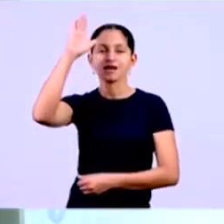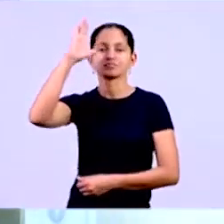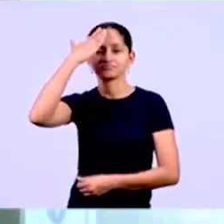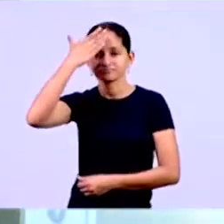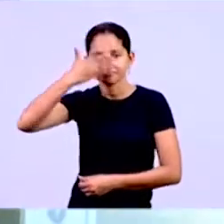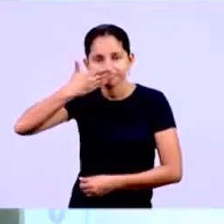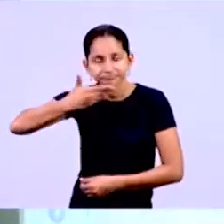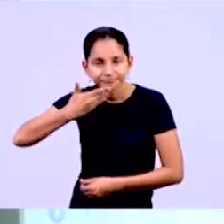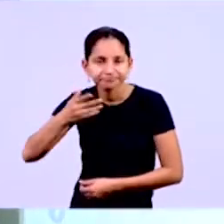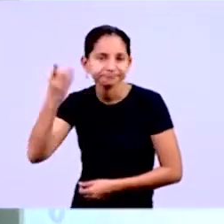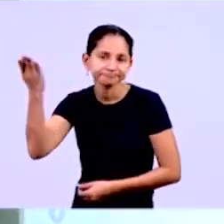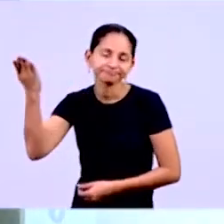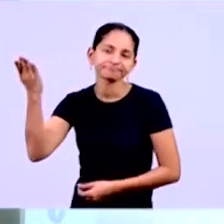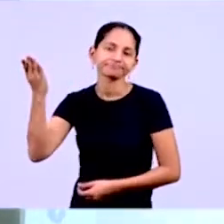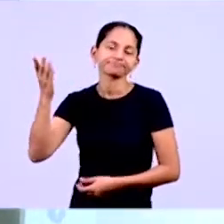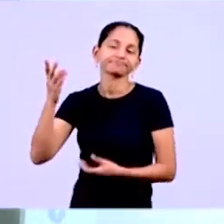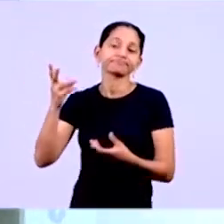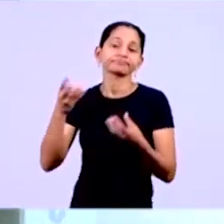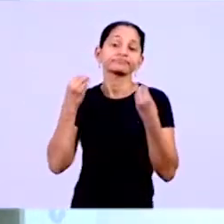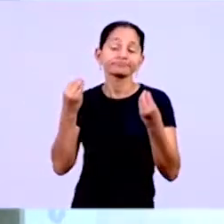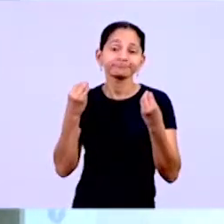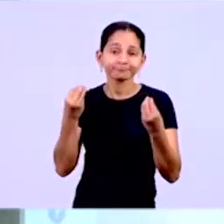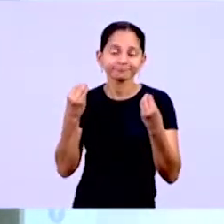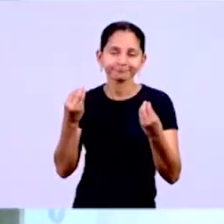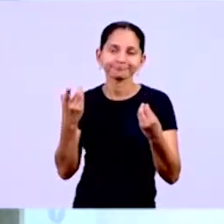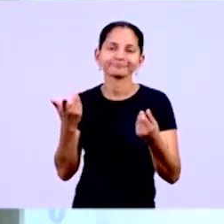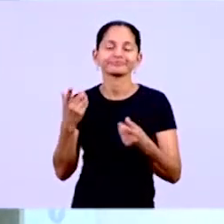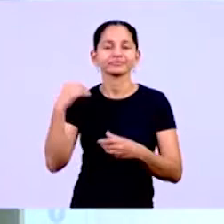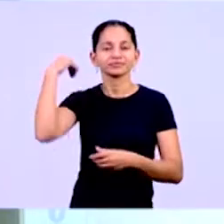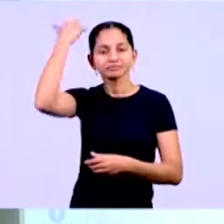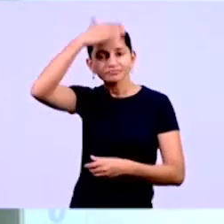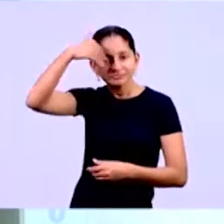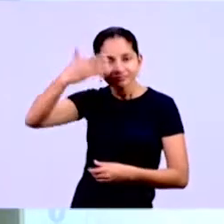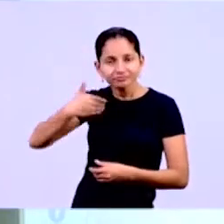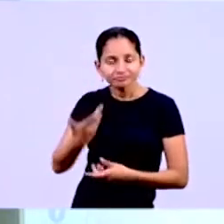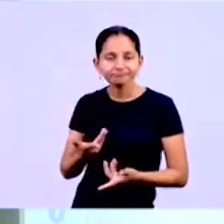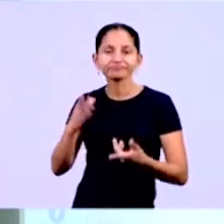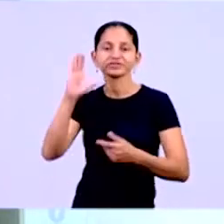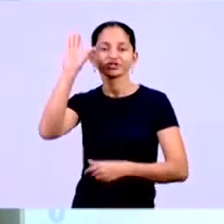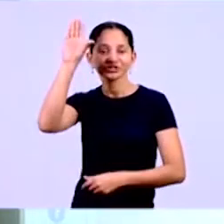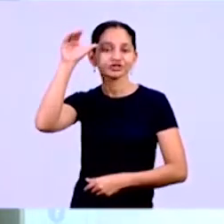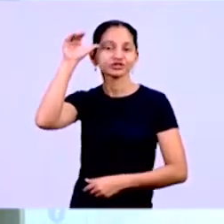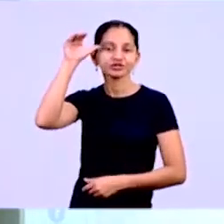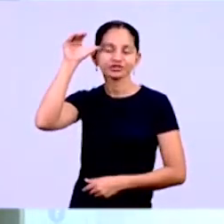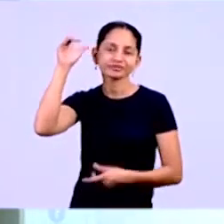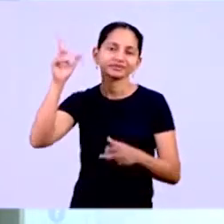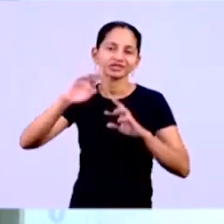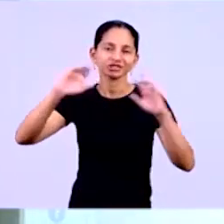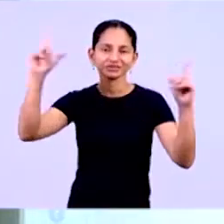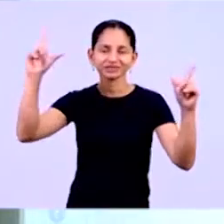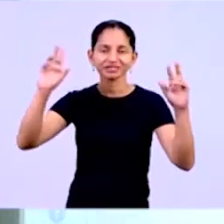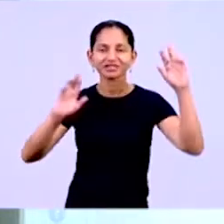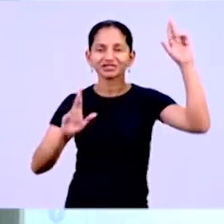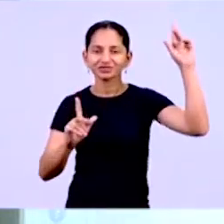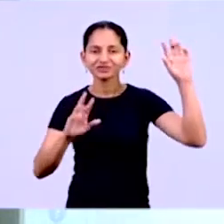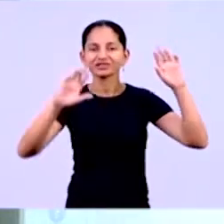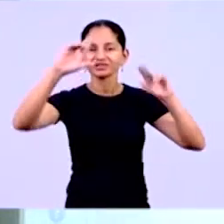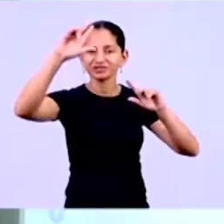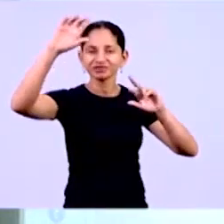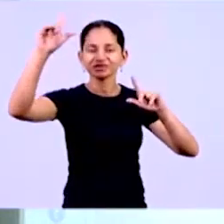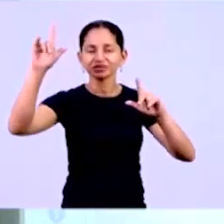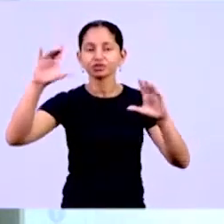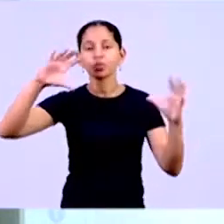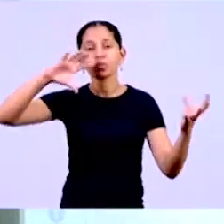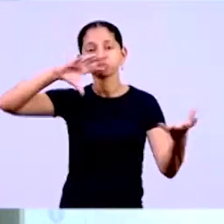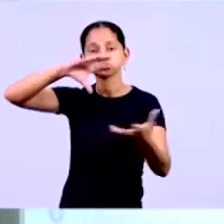Da linguagem do grego, do turco, o chinês. Quantos caracteres existem na língua chinesa? Milhares, né?